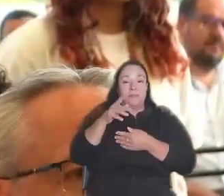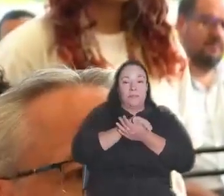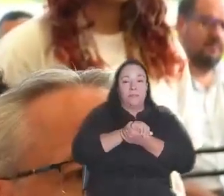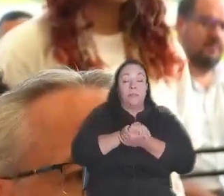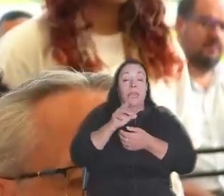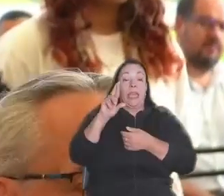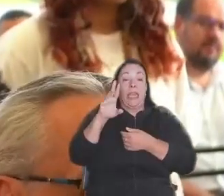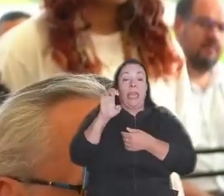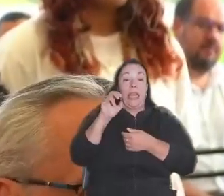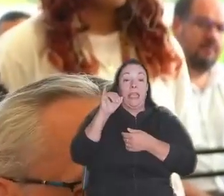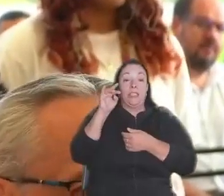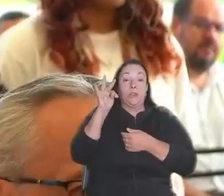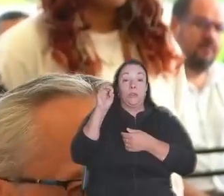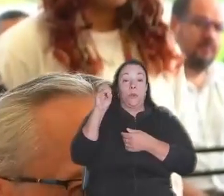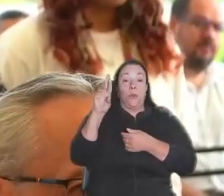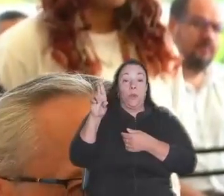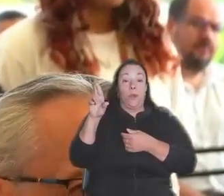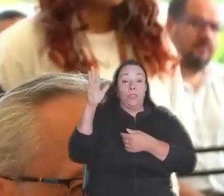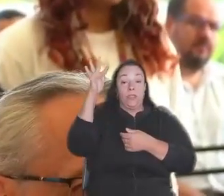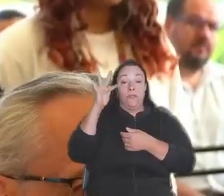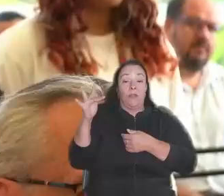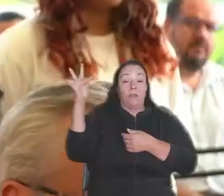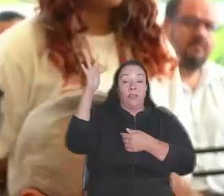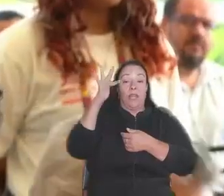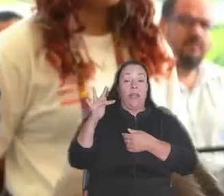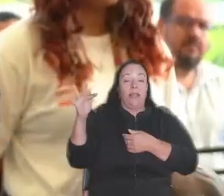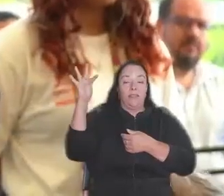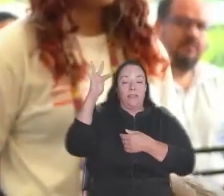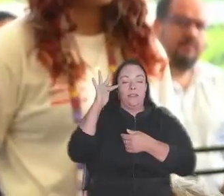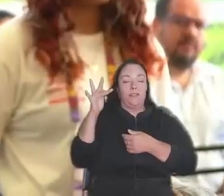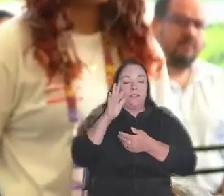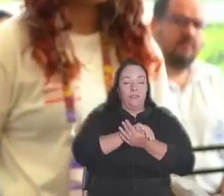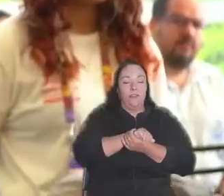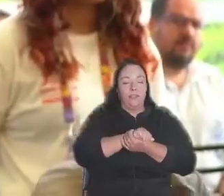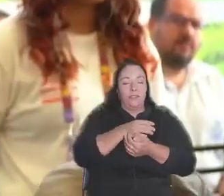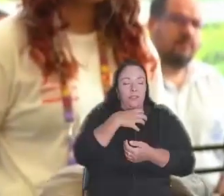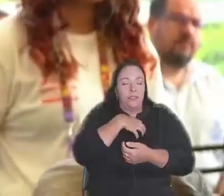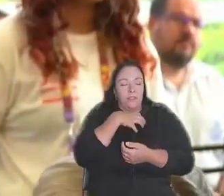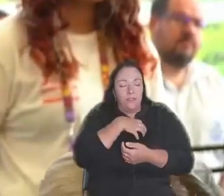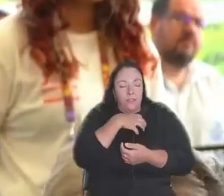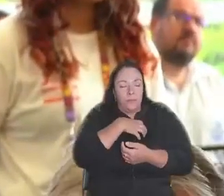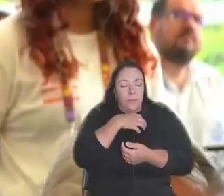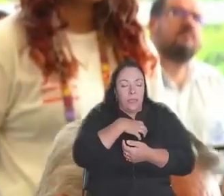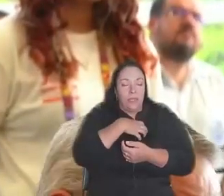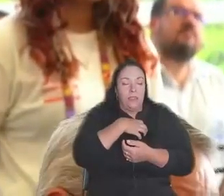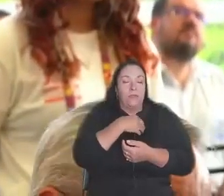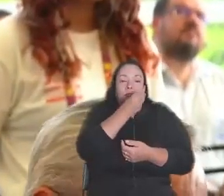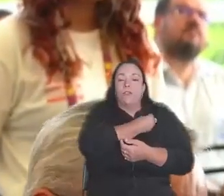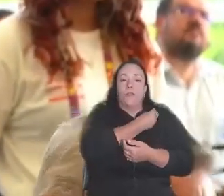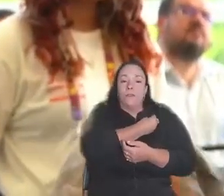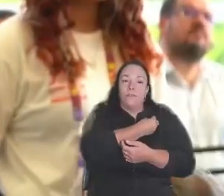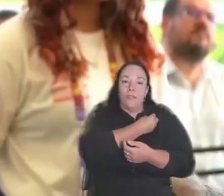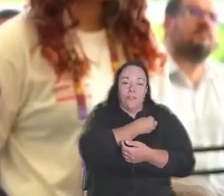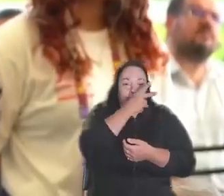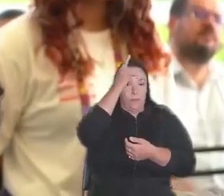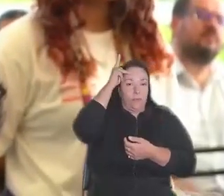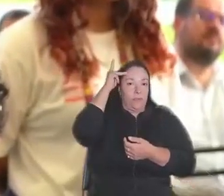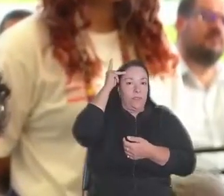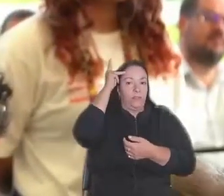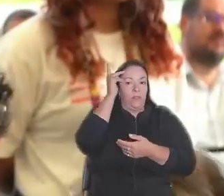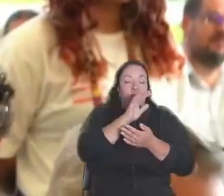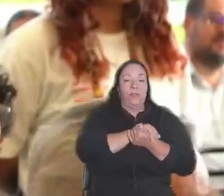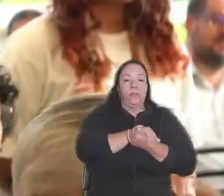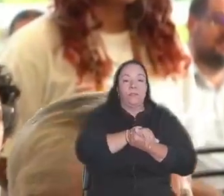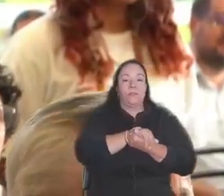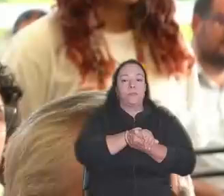reitor, existe essa sensibilidade. Porque, às vezes, a gente convive com as pessoas, né? Você é sempre